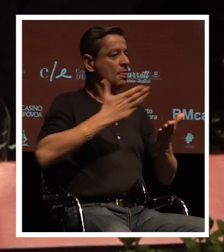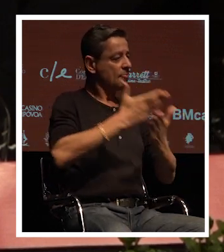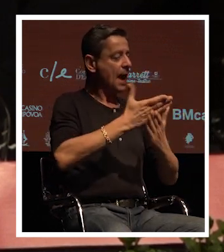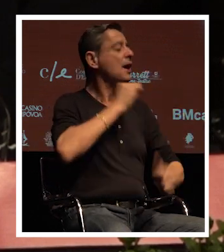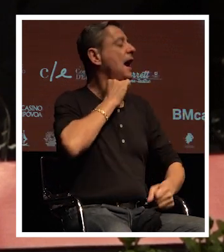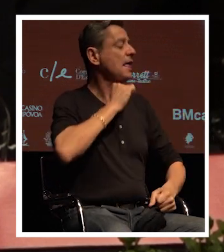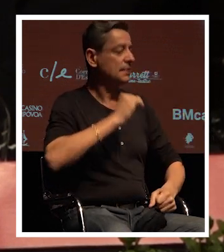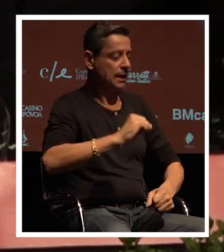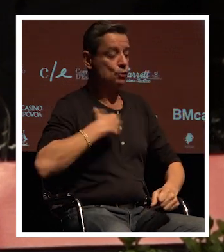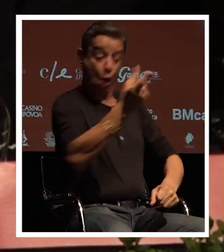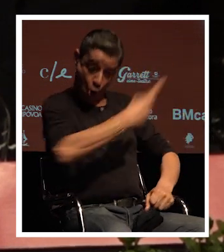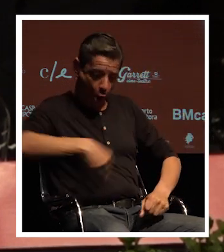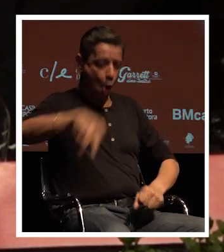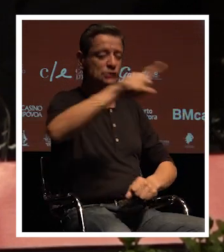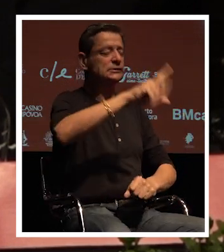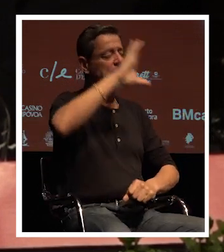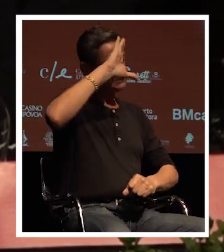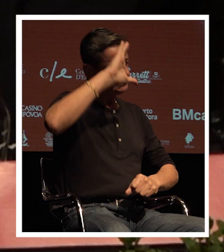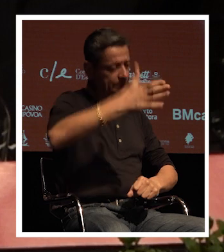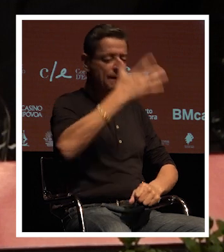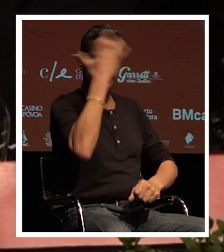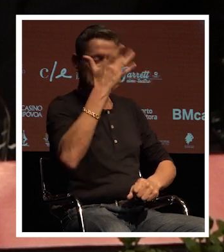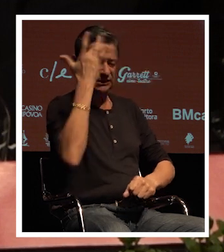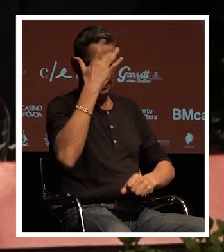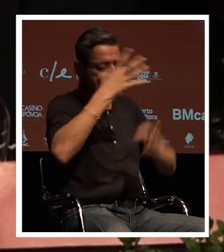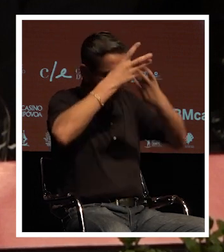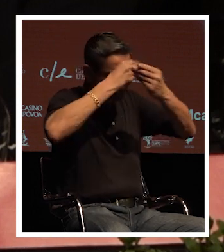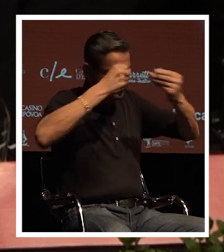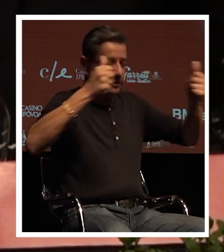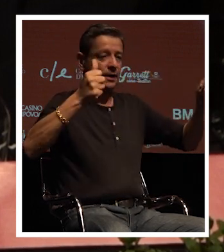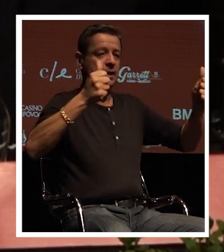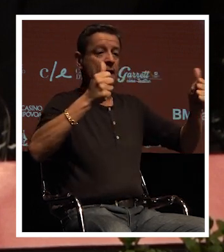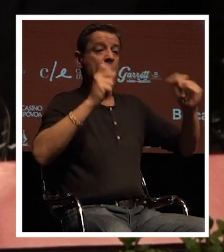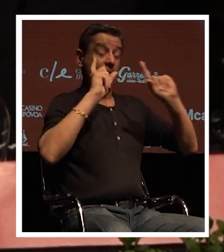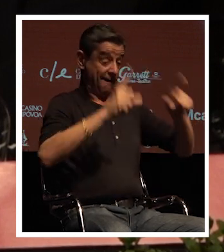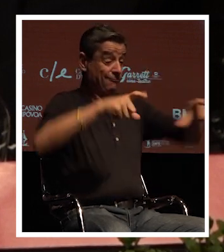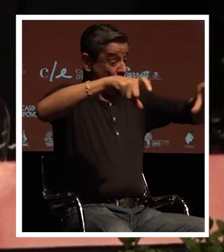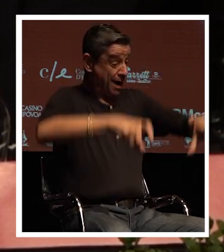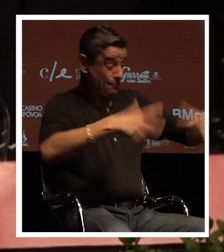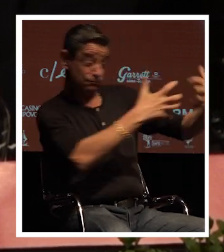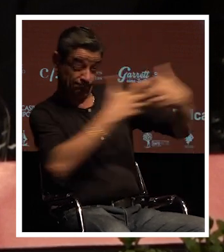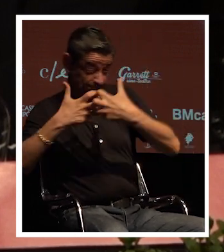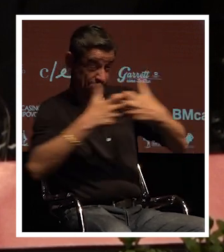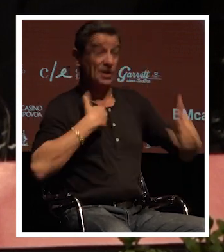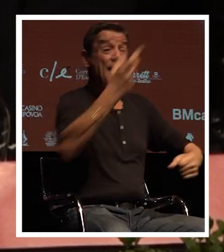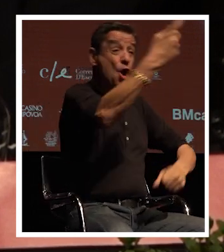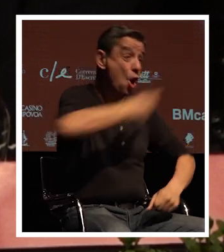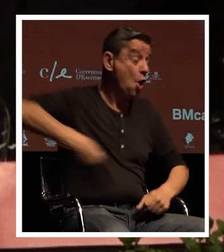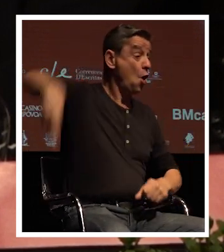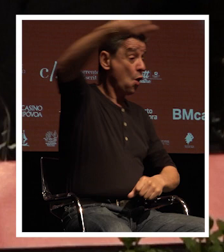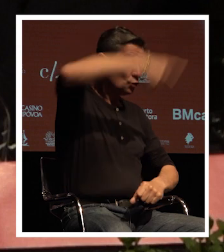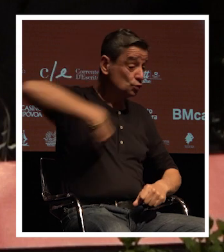garantido nós sabemos embora seja fácil esquecer que o campo de batalha também está em nós